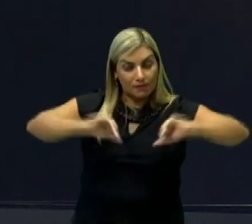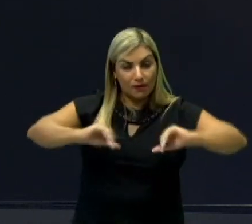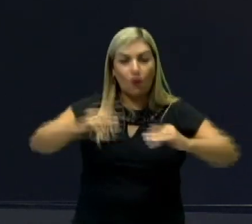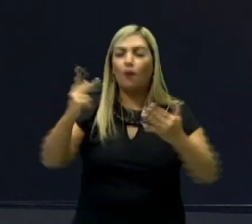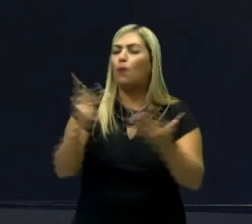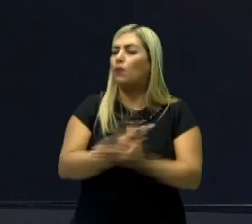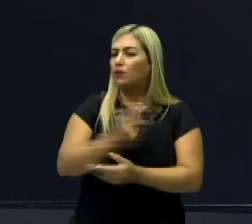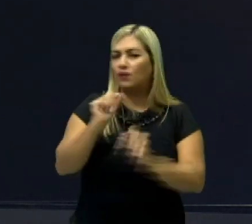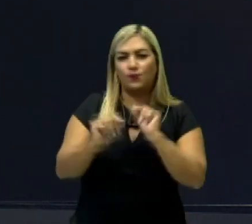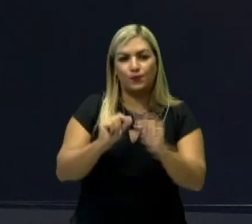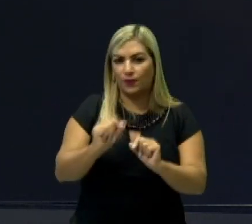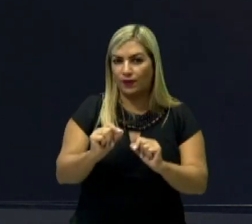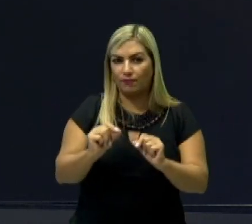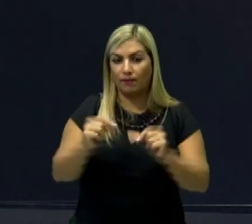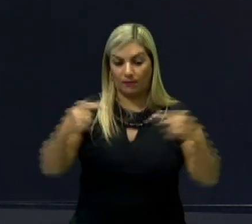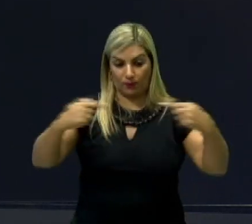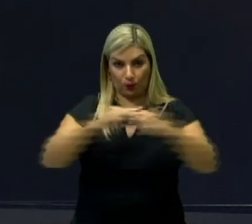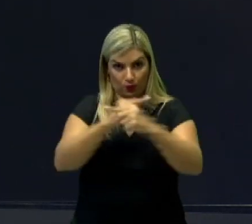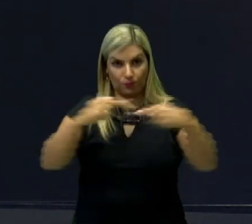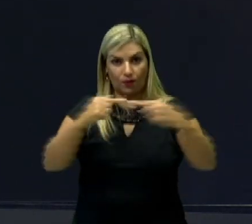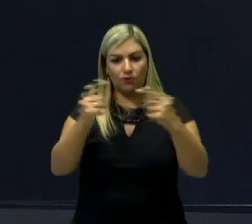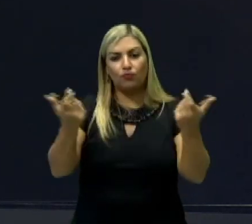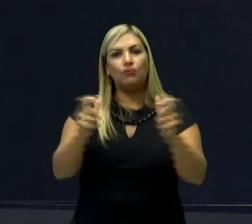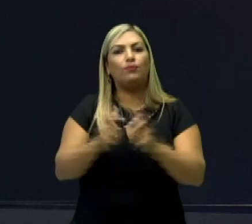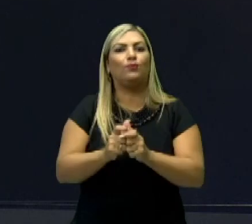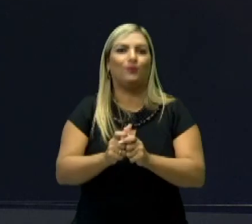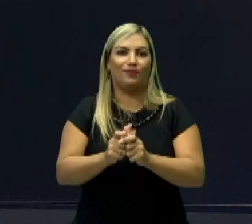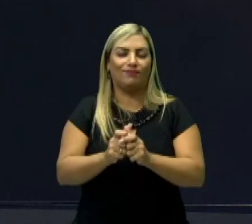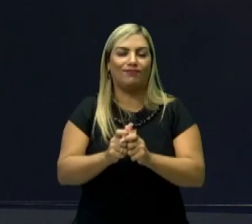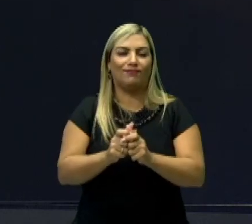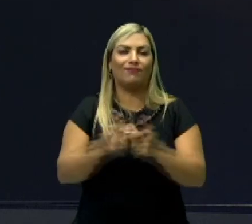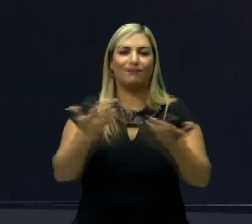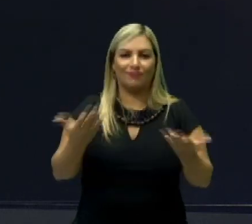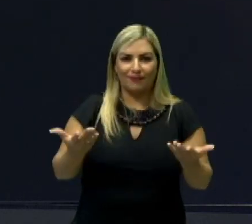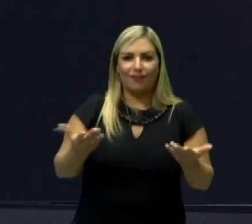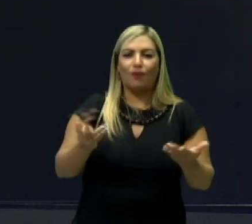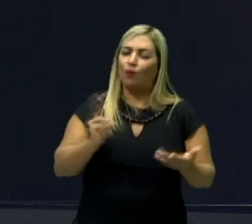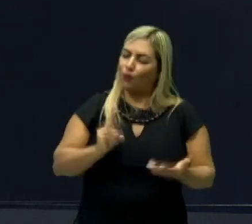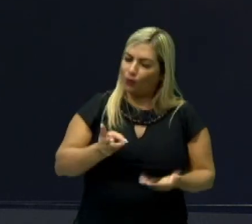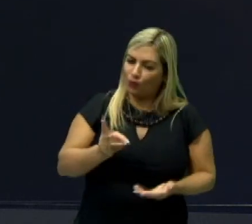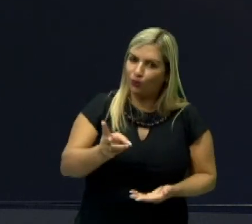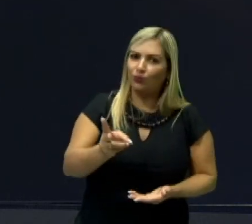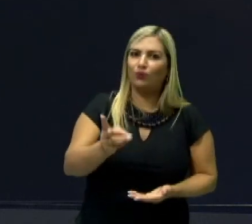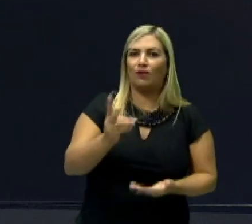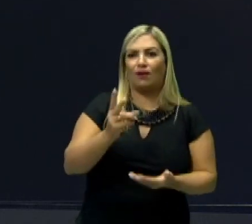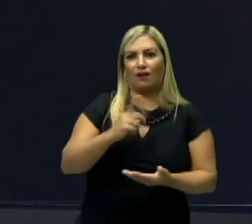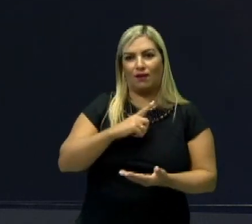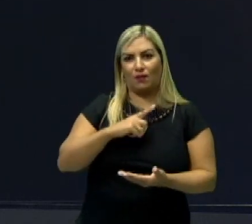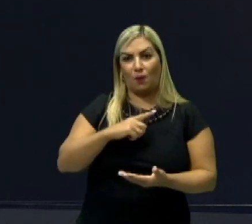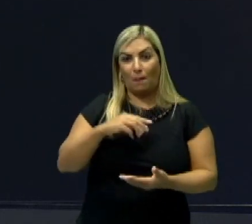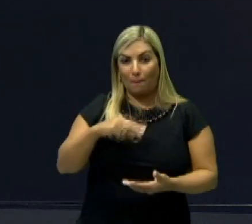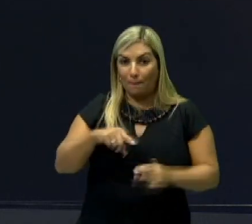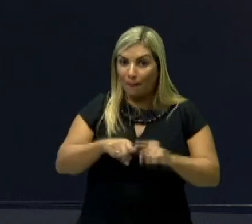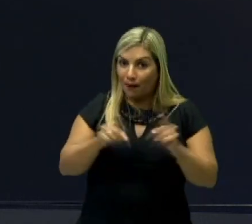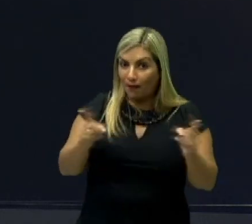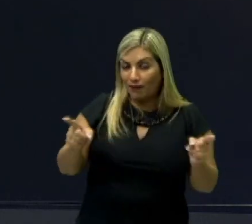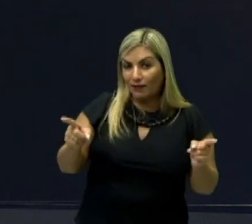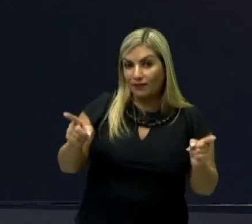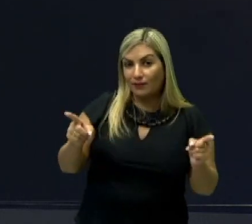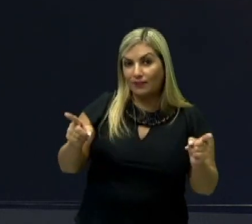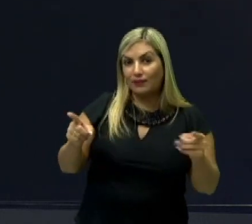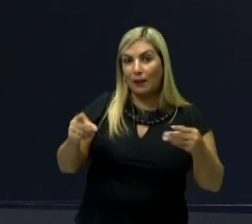vai acontecer com a corrente elétrica? Ela vai diminuir. Então, eu falo que elas continuaram aqui, olha, mas em quê?